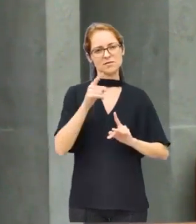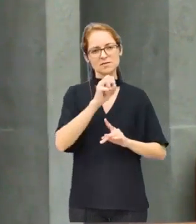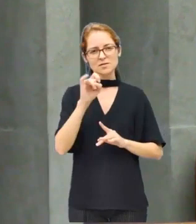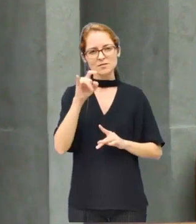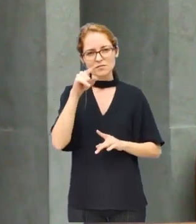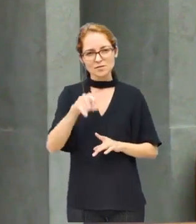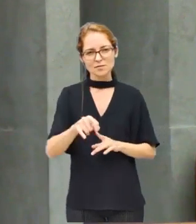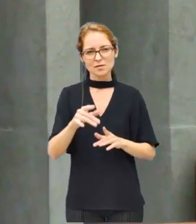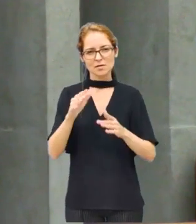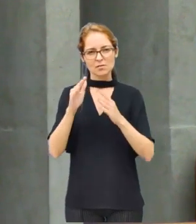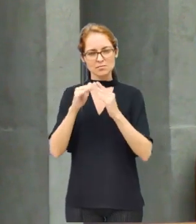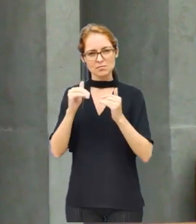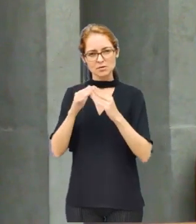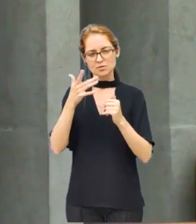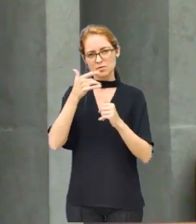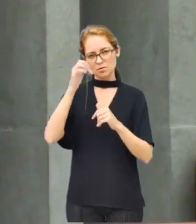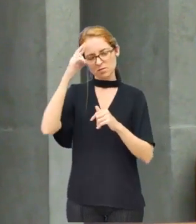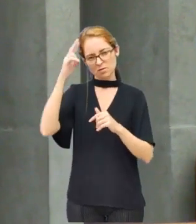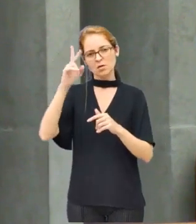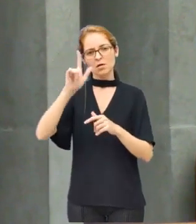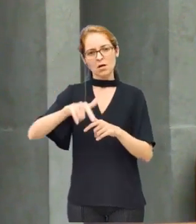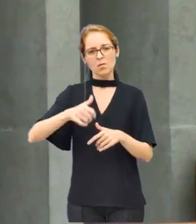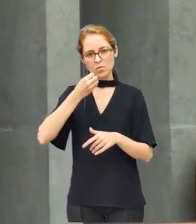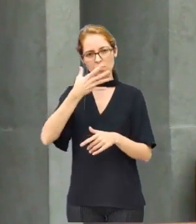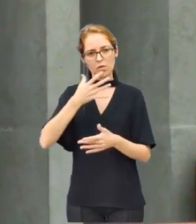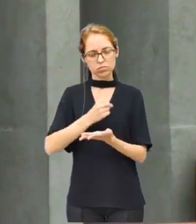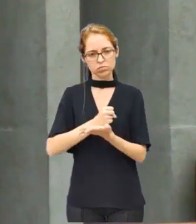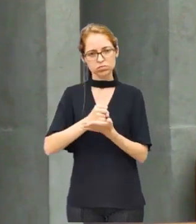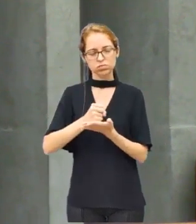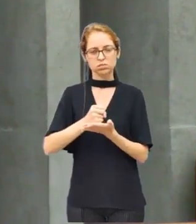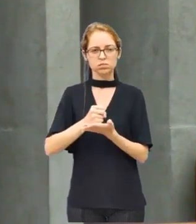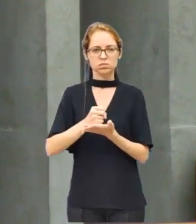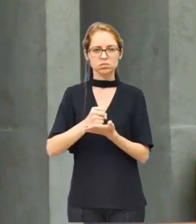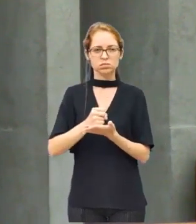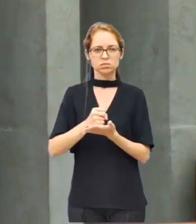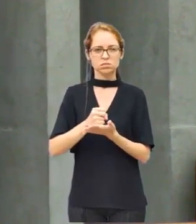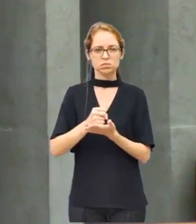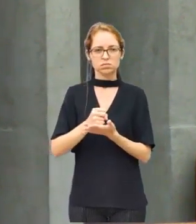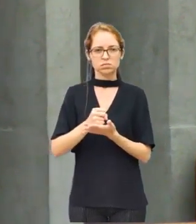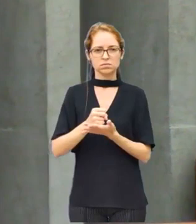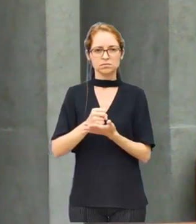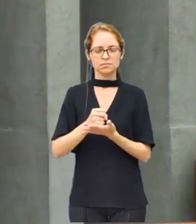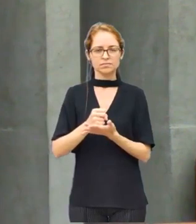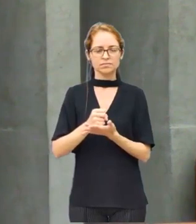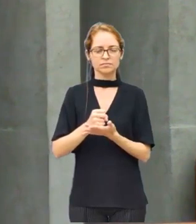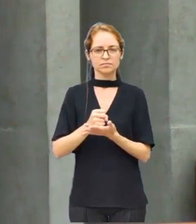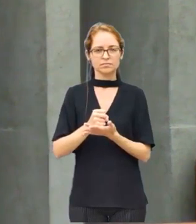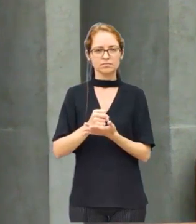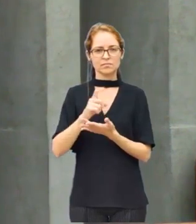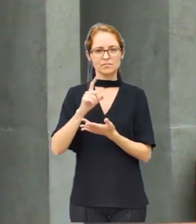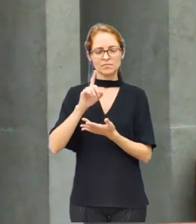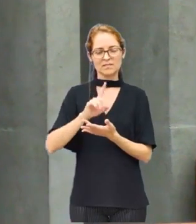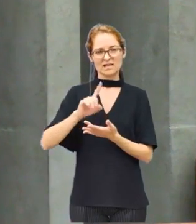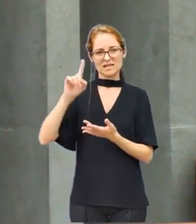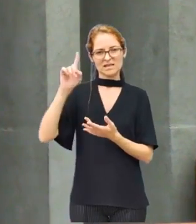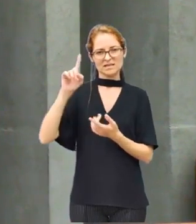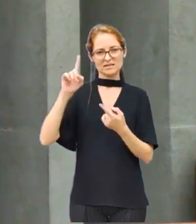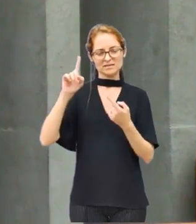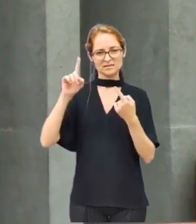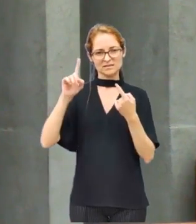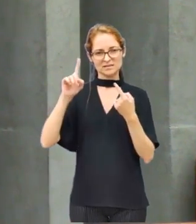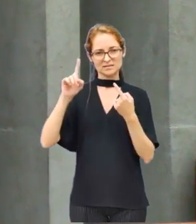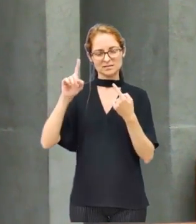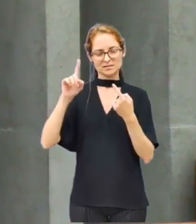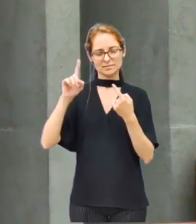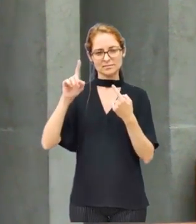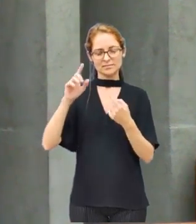servi-lo, é melhor cumprir. Para que Deus, talvez não levante palavra